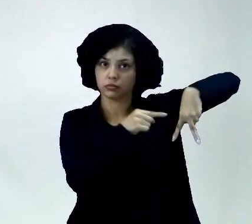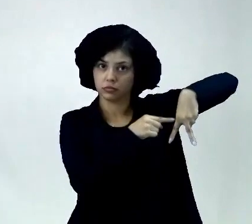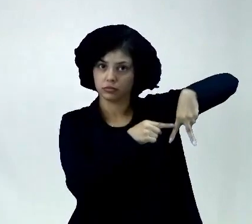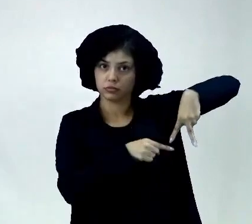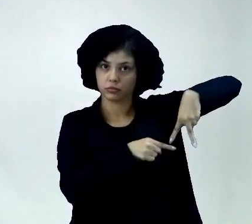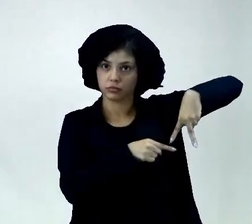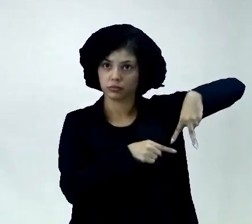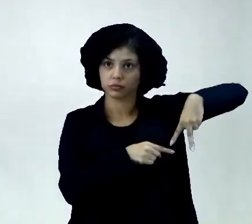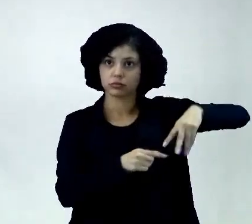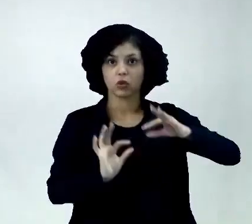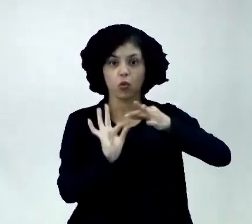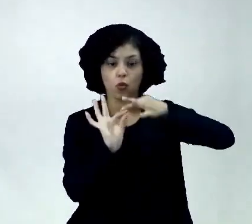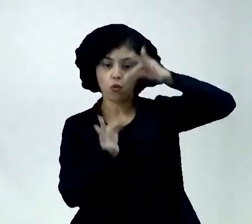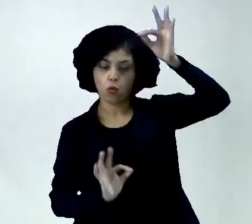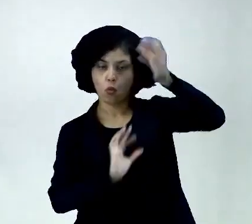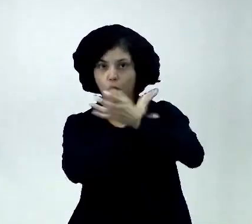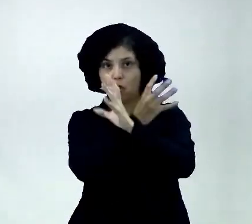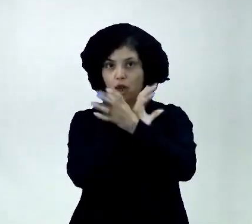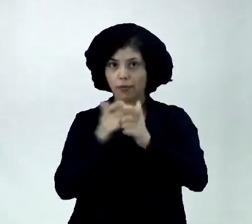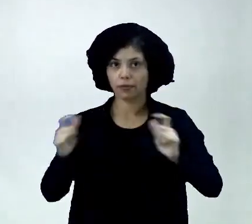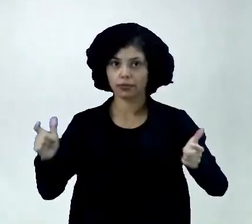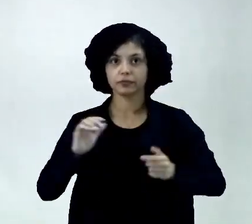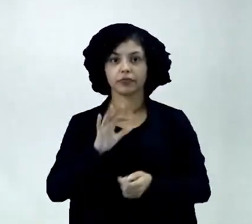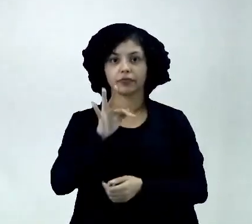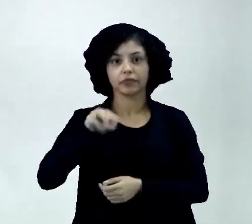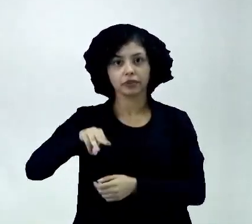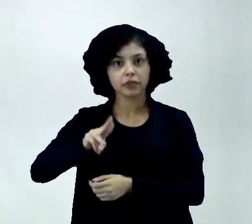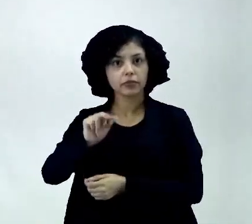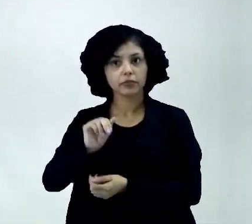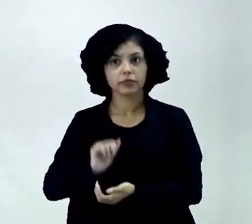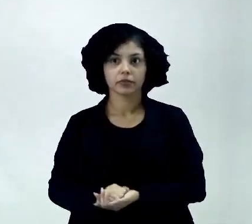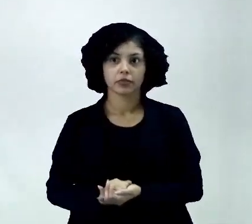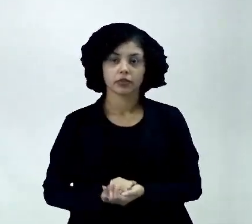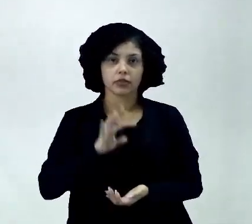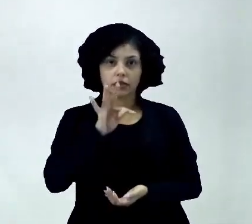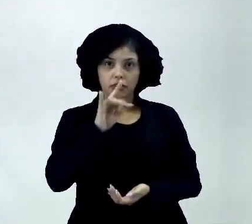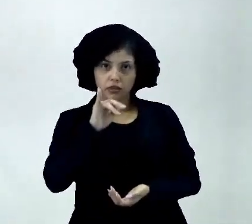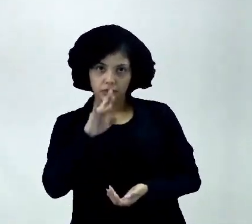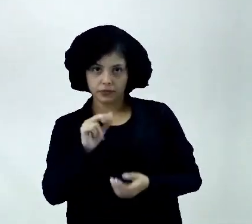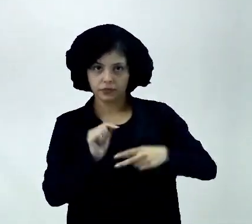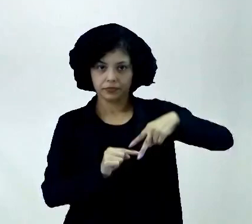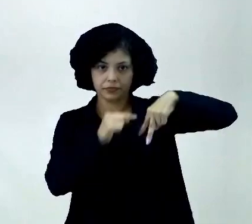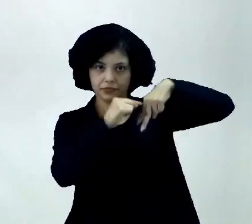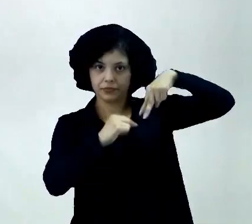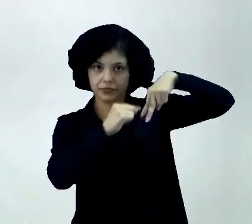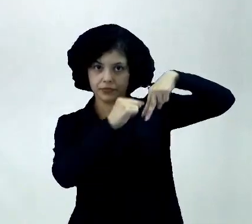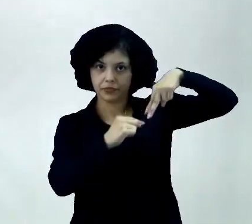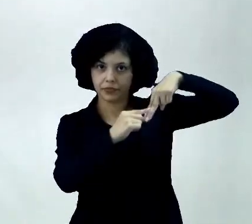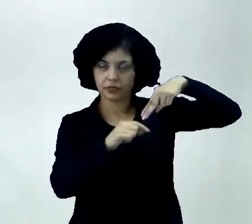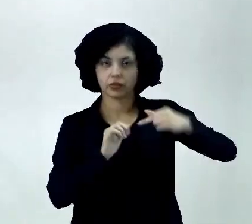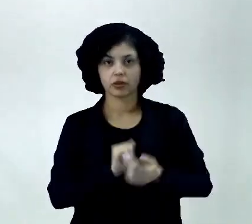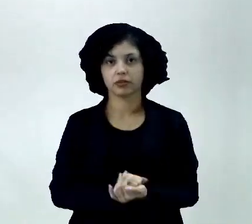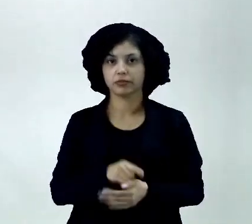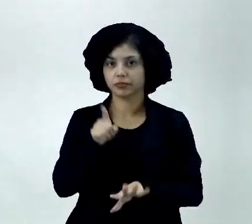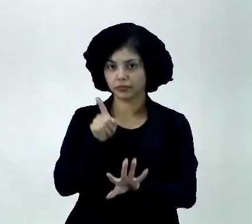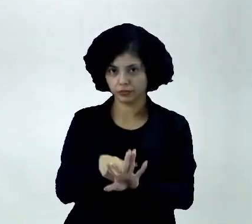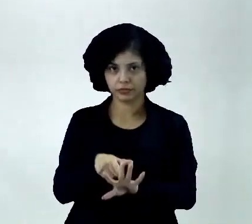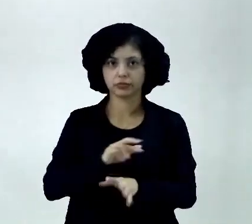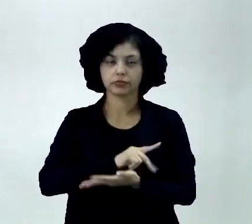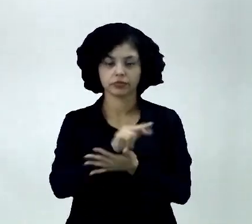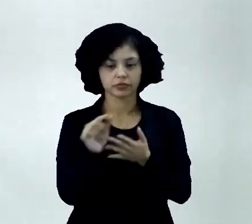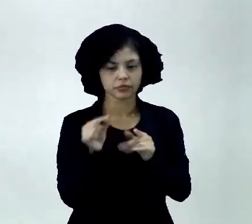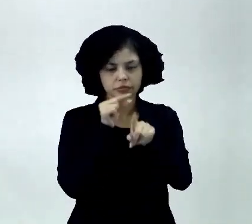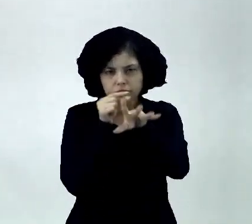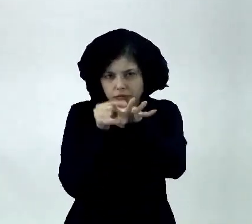seria o fêmur, que é o principal osso, o maior osso do corpo. Temos ali a tíbia e a fíbula. E temos o pé, que são